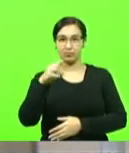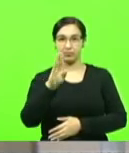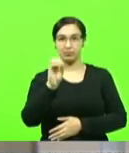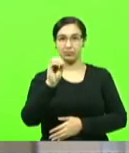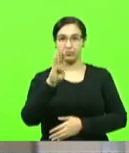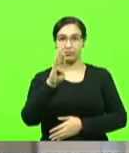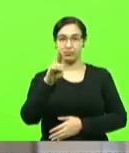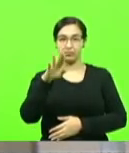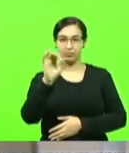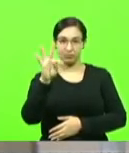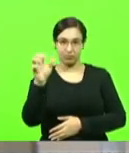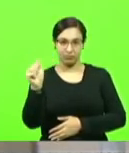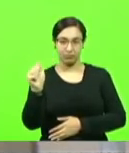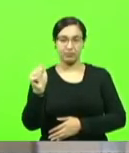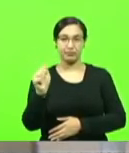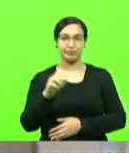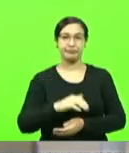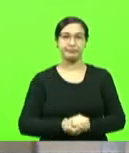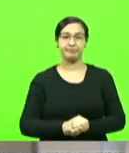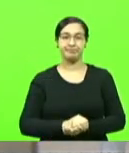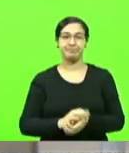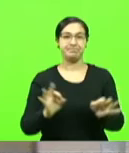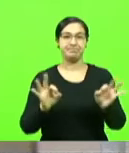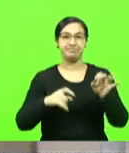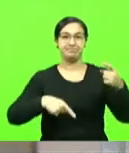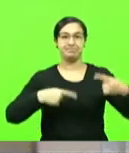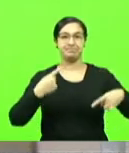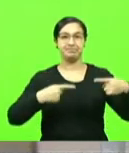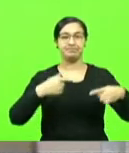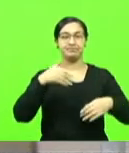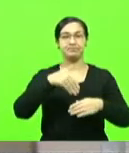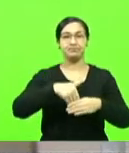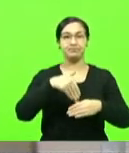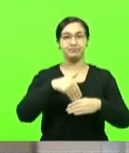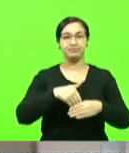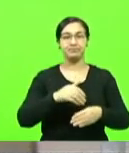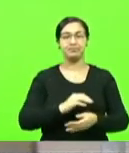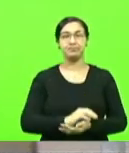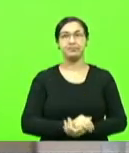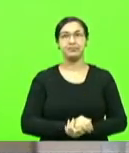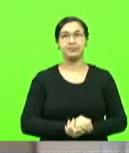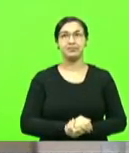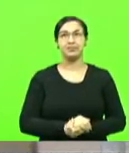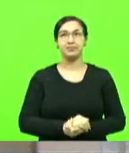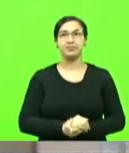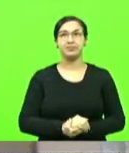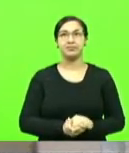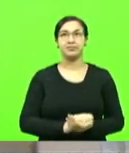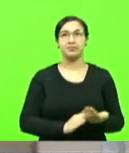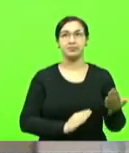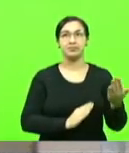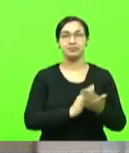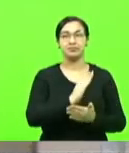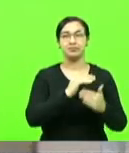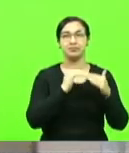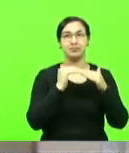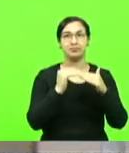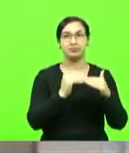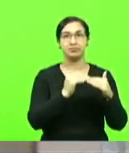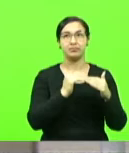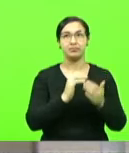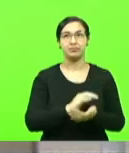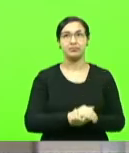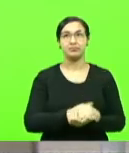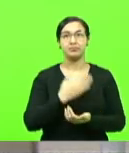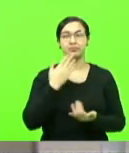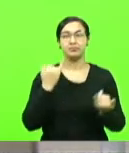em discussão. Não havendo quem queira discutir, é em votação. Deputados que aprovam, permaneçam como se encontram. Aprovado por